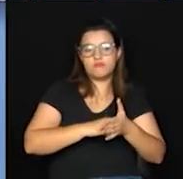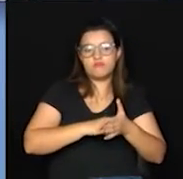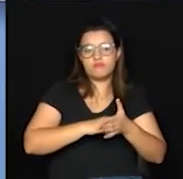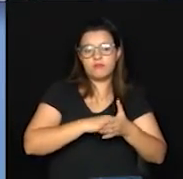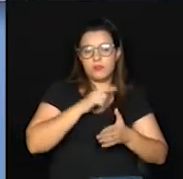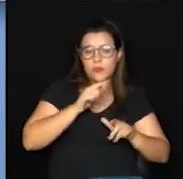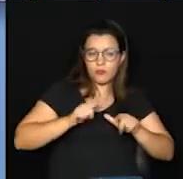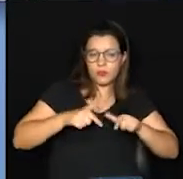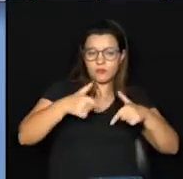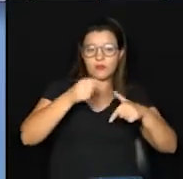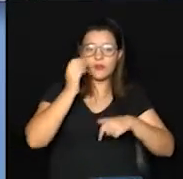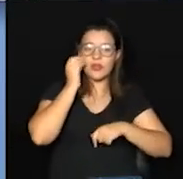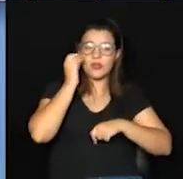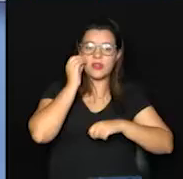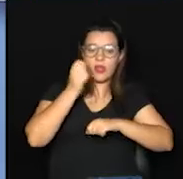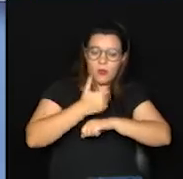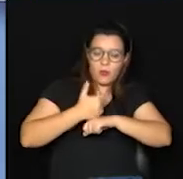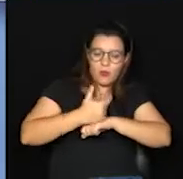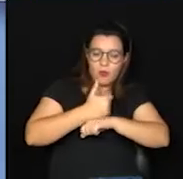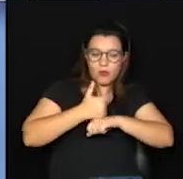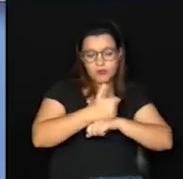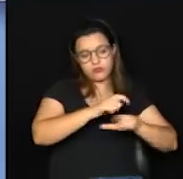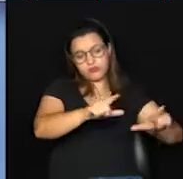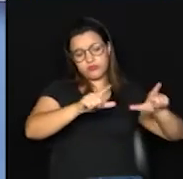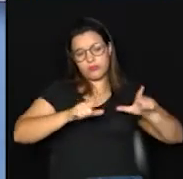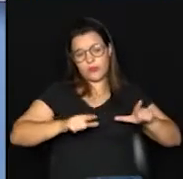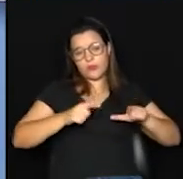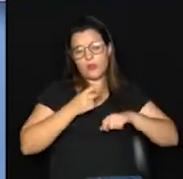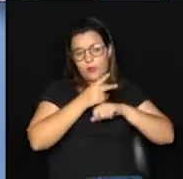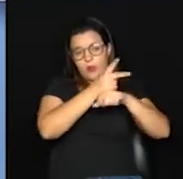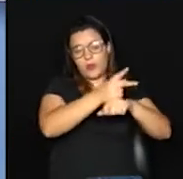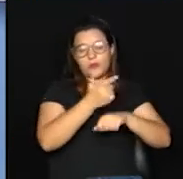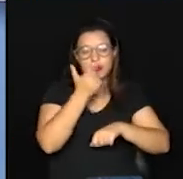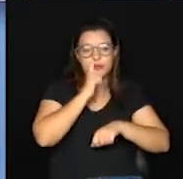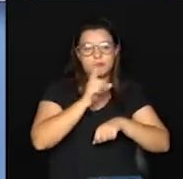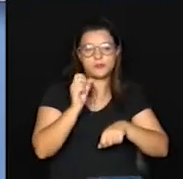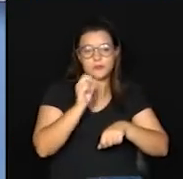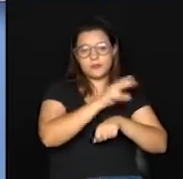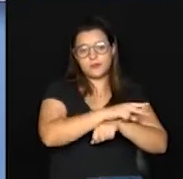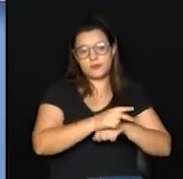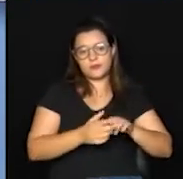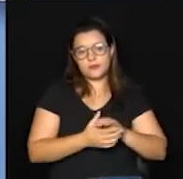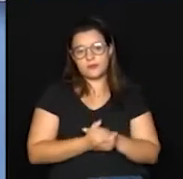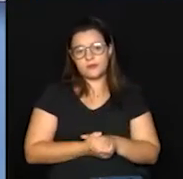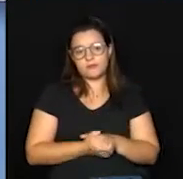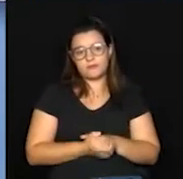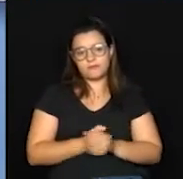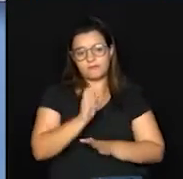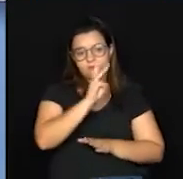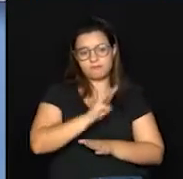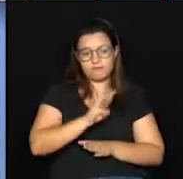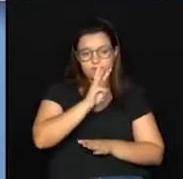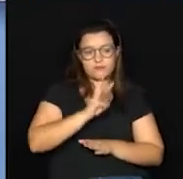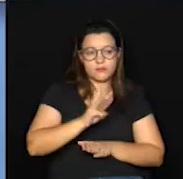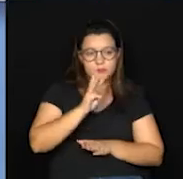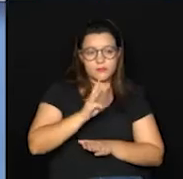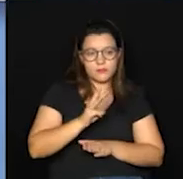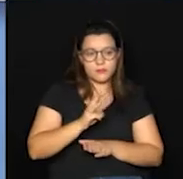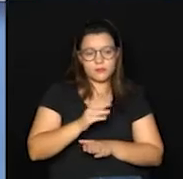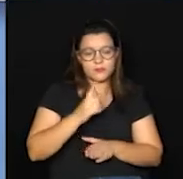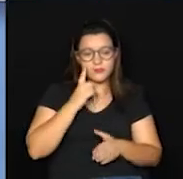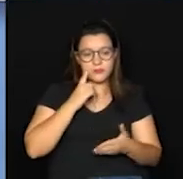iniciativa para tentar aí profissionalizar, se capacitar e ter uma especialização. Então, o site é